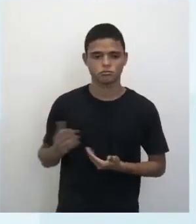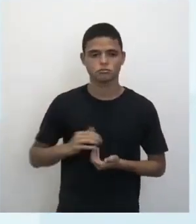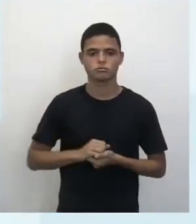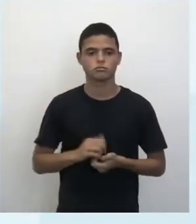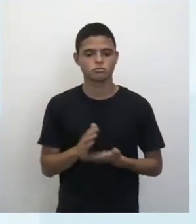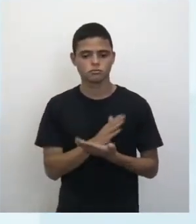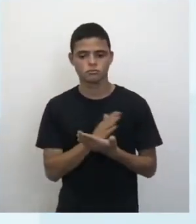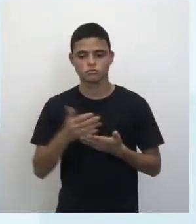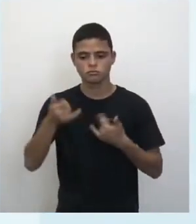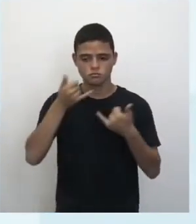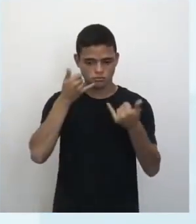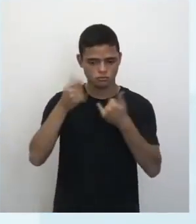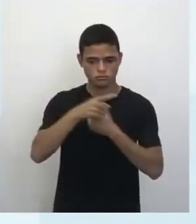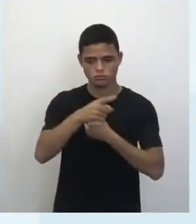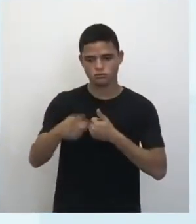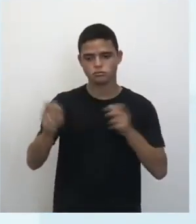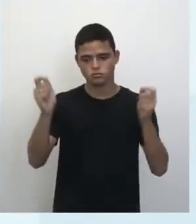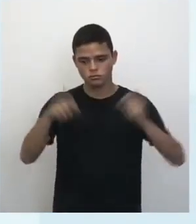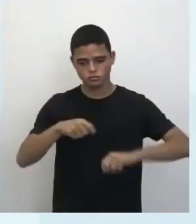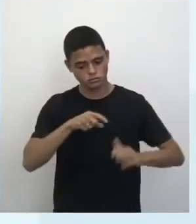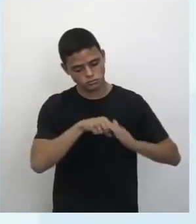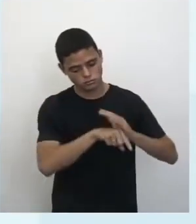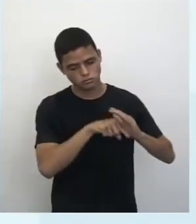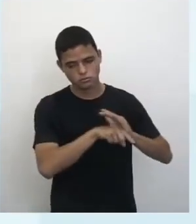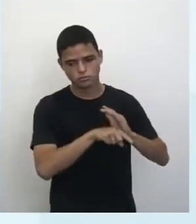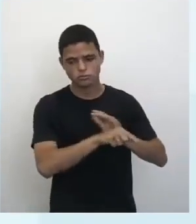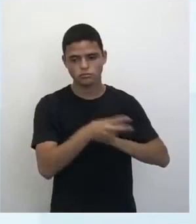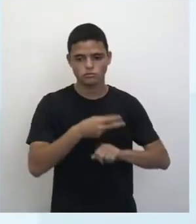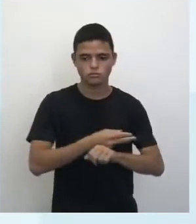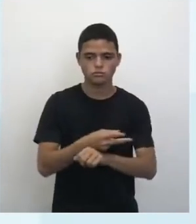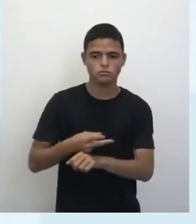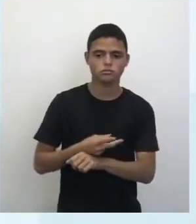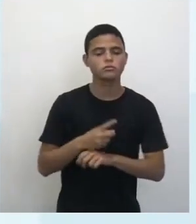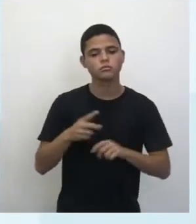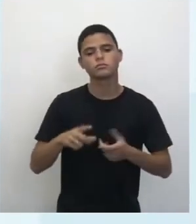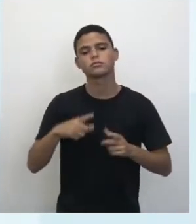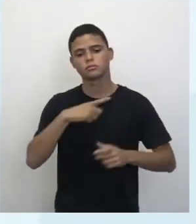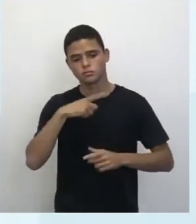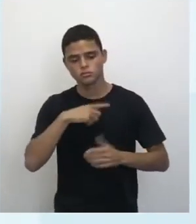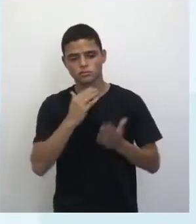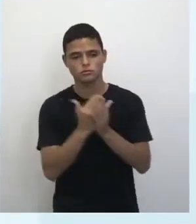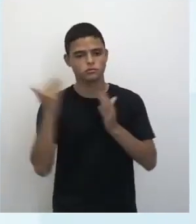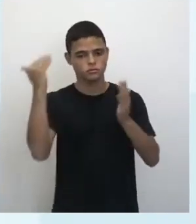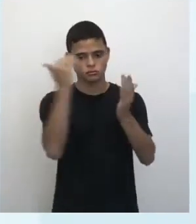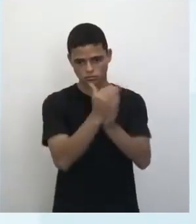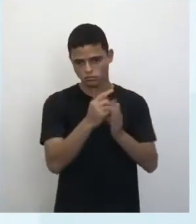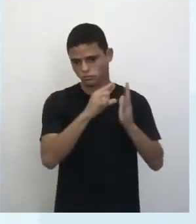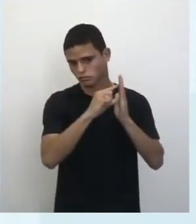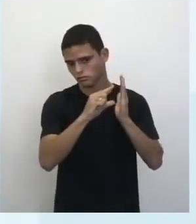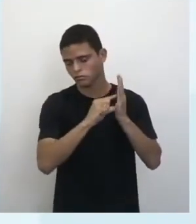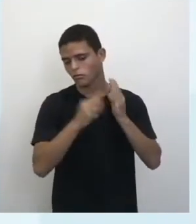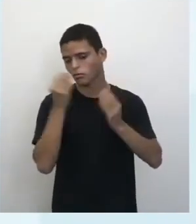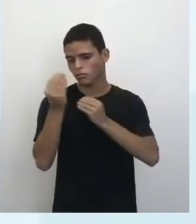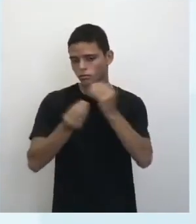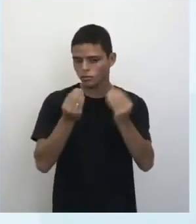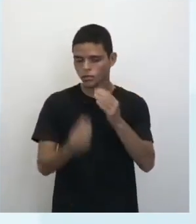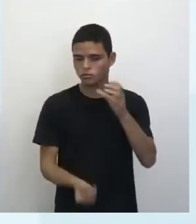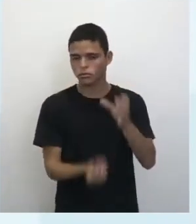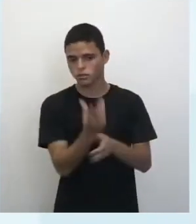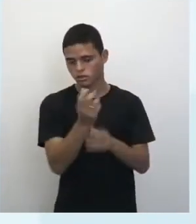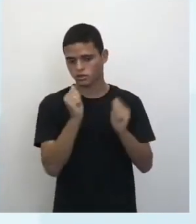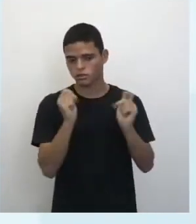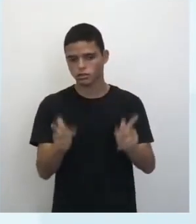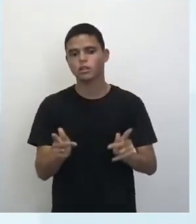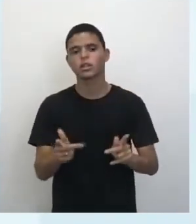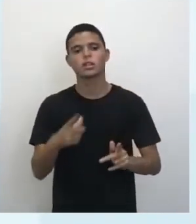algumas informações que vocês podem buscar nesses sites aí, que falam um pouquinho mais sobre histórias em quadrinhos, como funciona, como produzi-las.